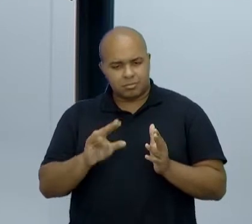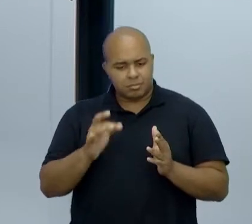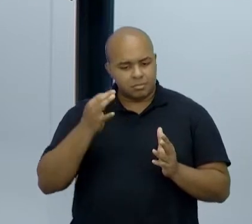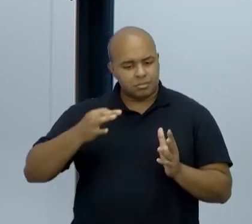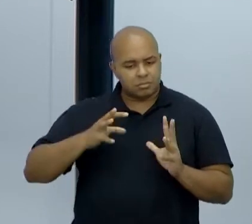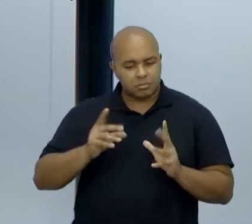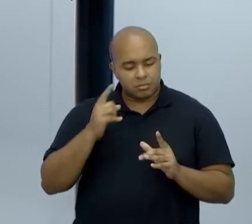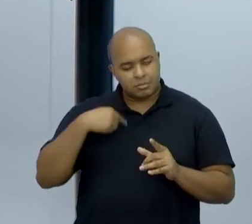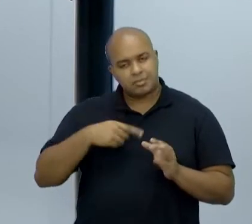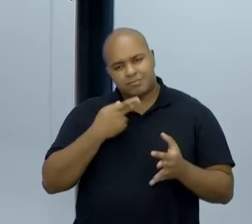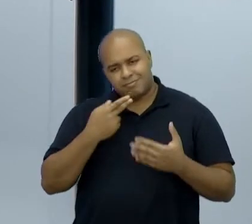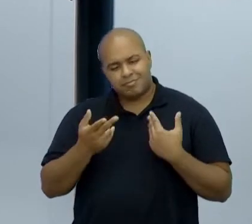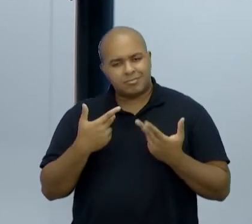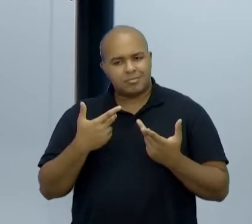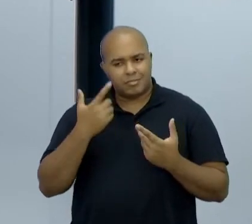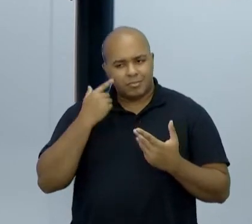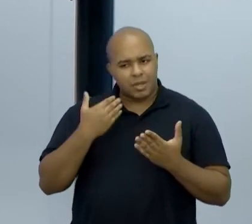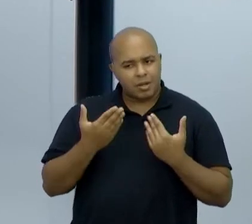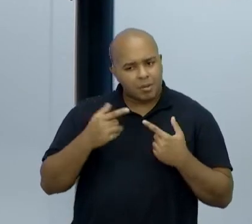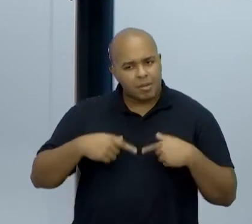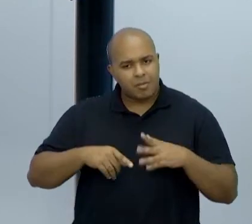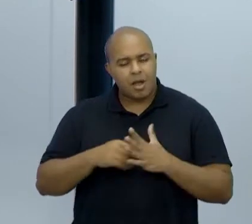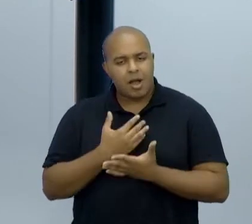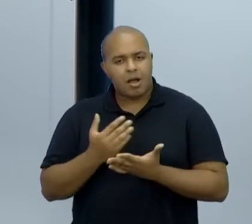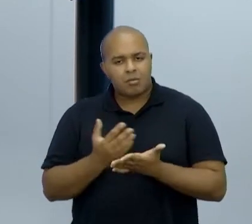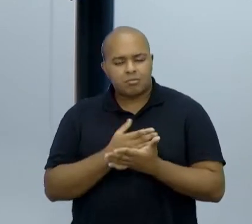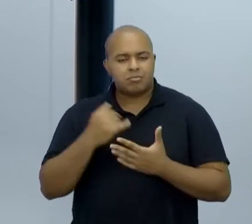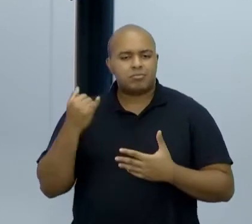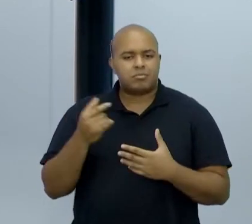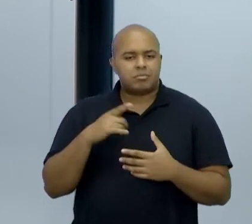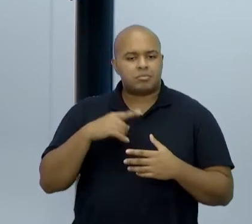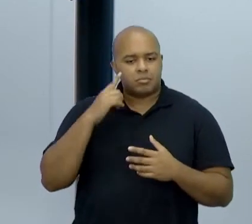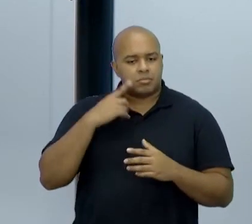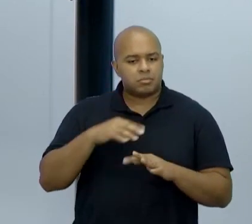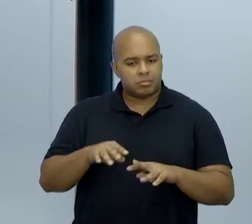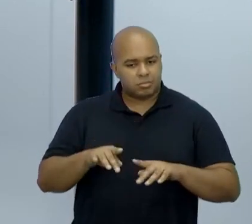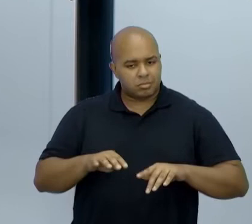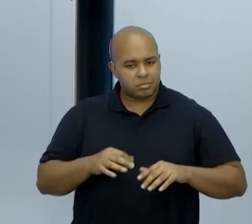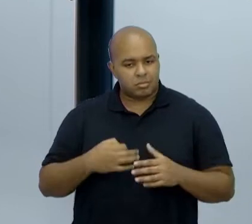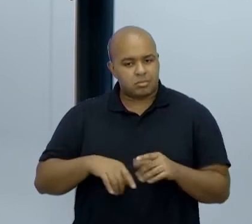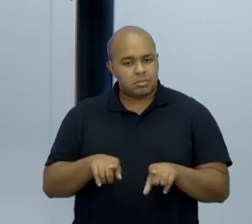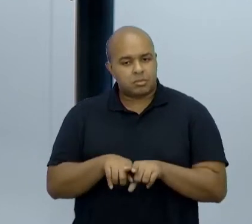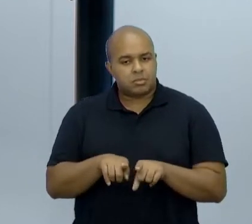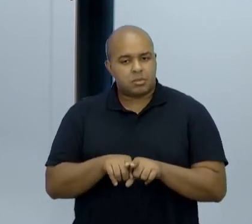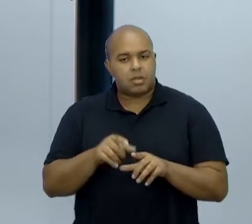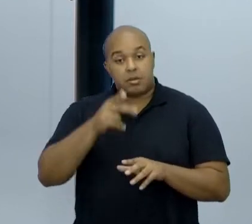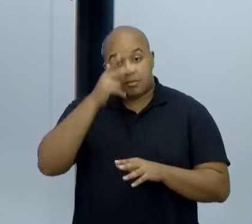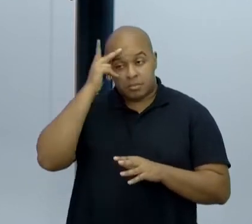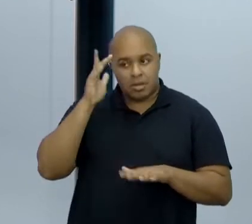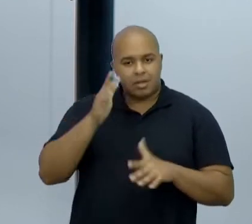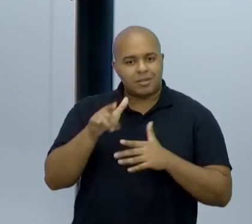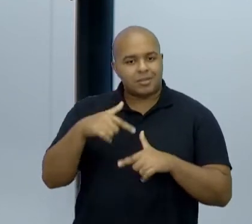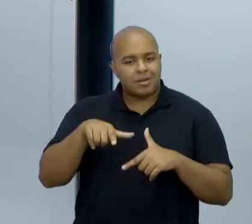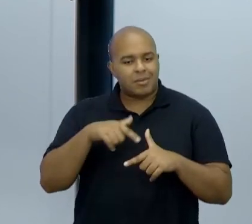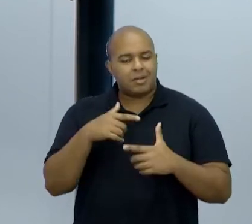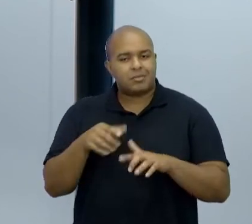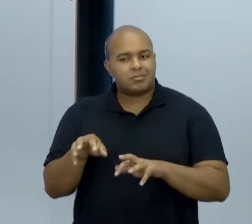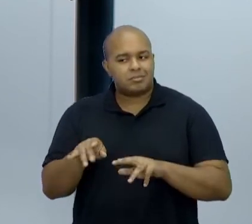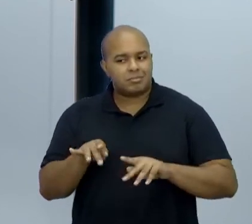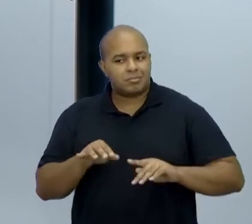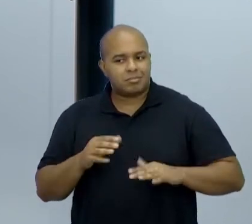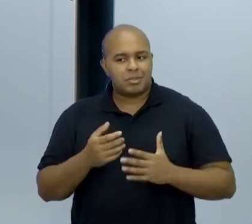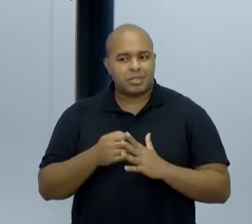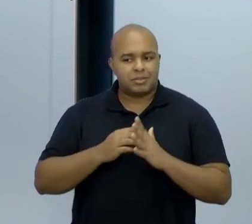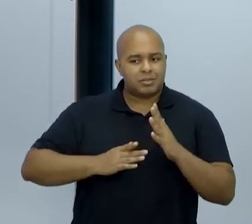curricular, falando sobre algumas importâncias sobre o solo, sobre pessoas que trabalham com o solo,